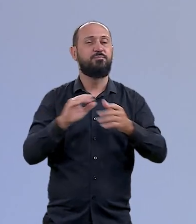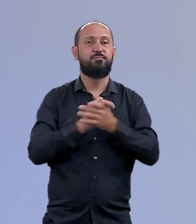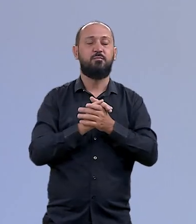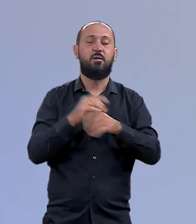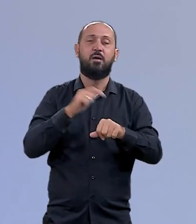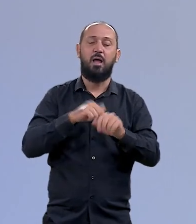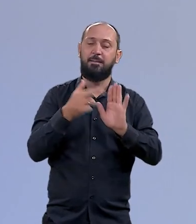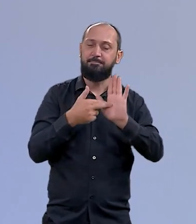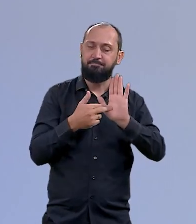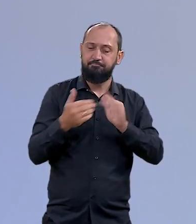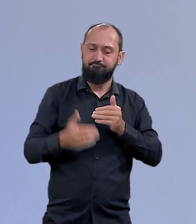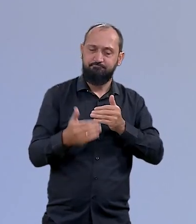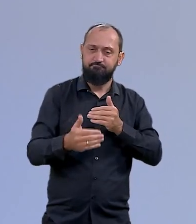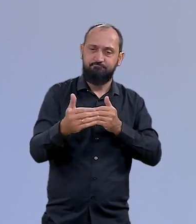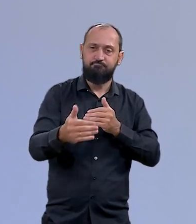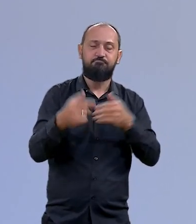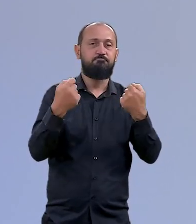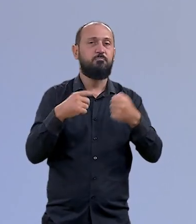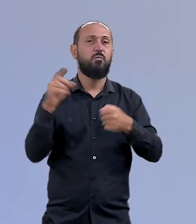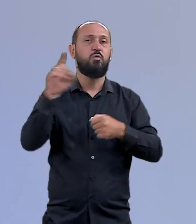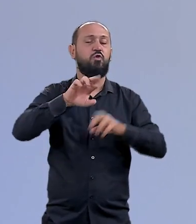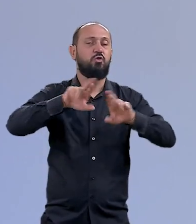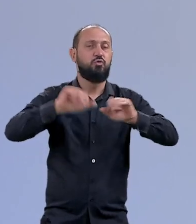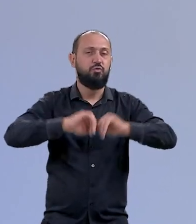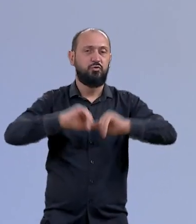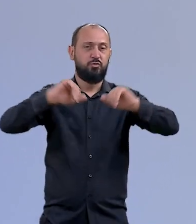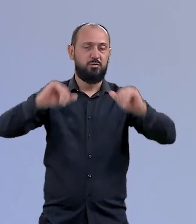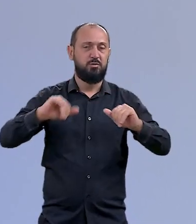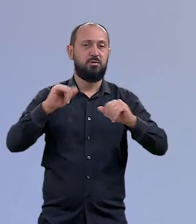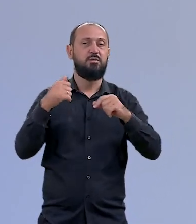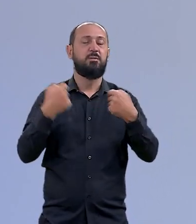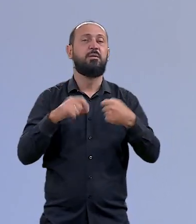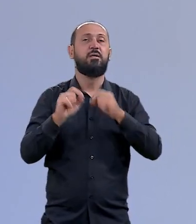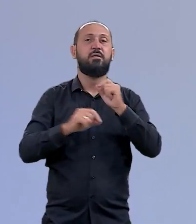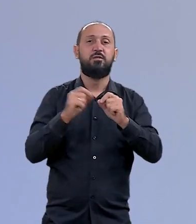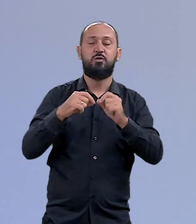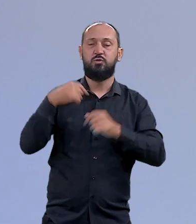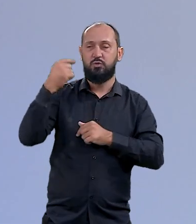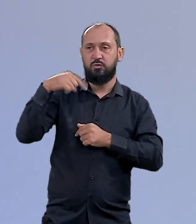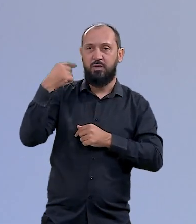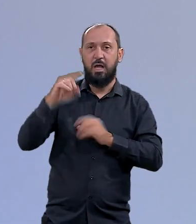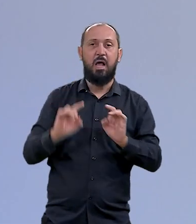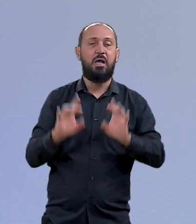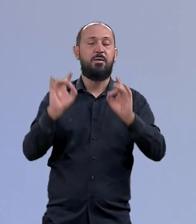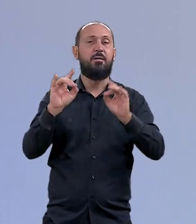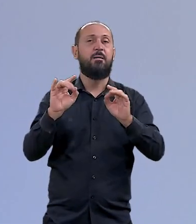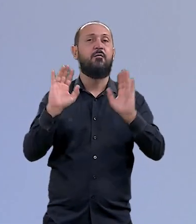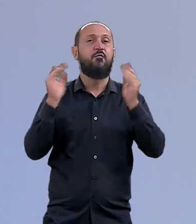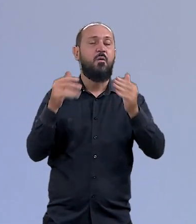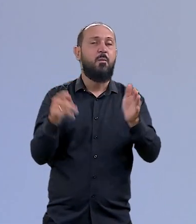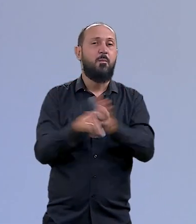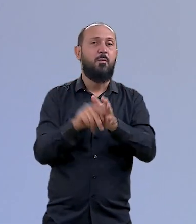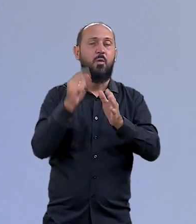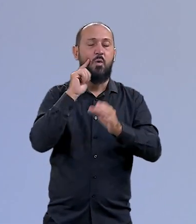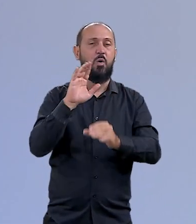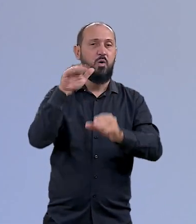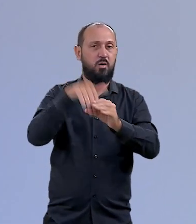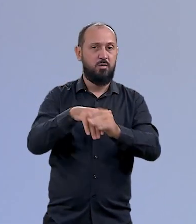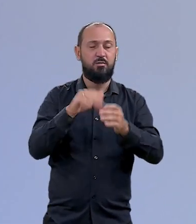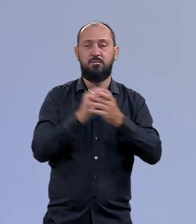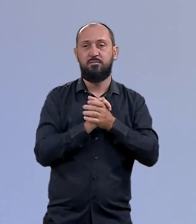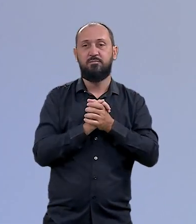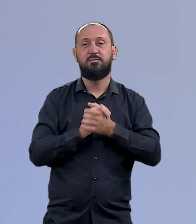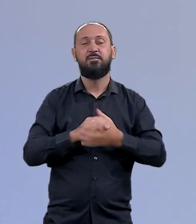nossa legislação, a legislação eleitoral é um pouco diferente, inclusive o rito processual, né, demanda prazos distintos, então